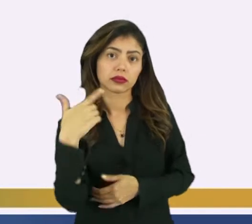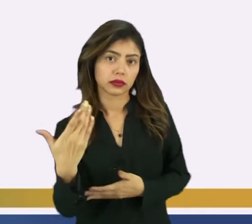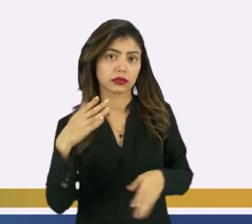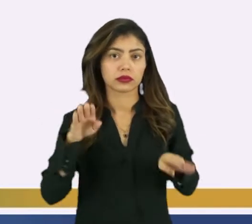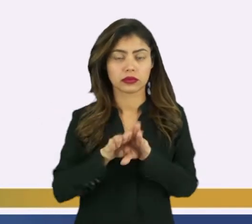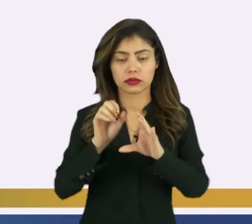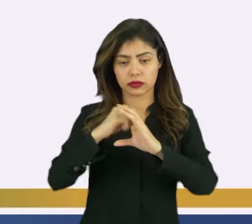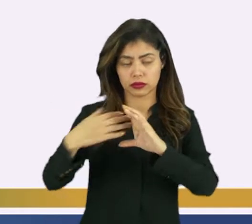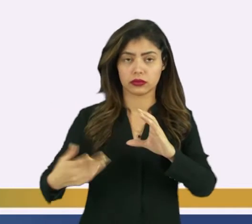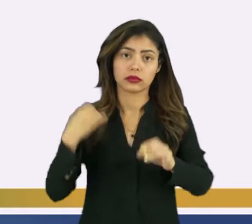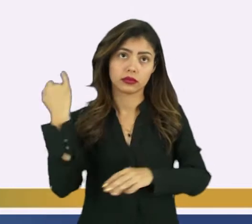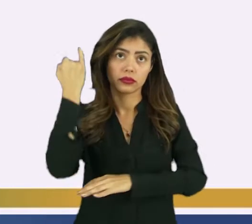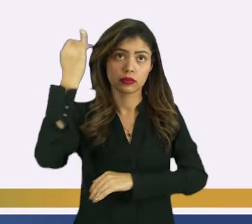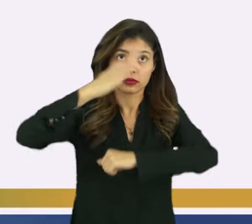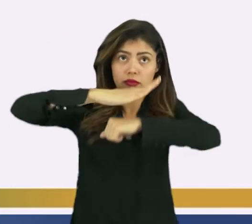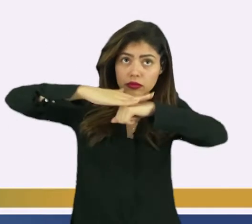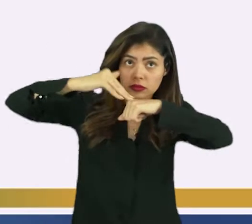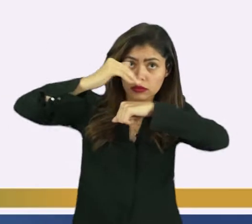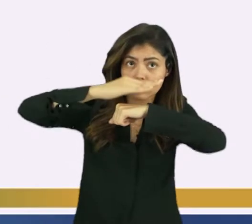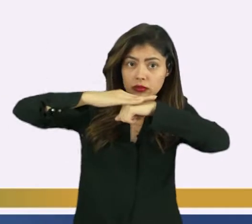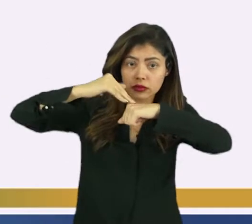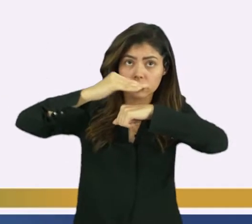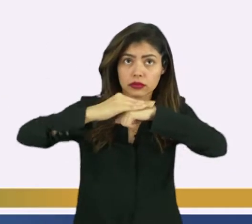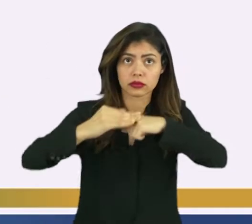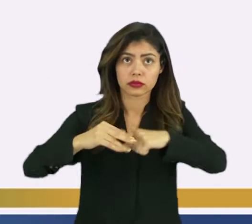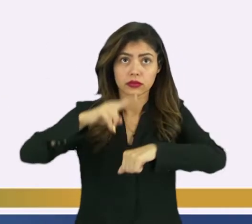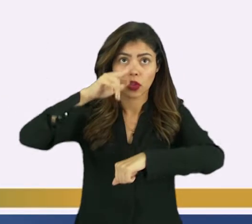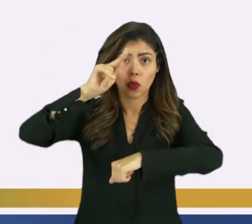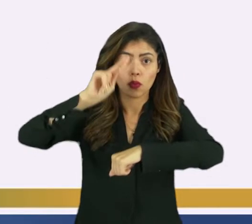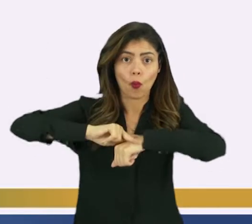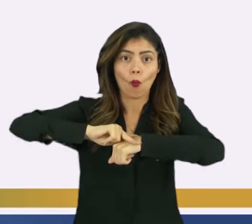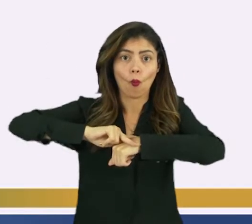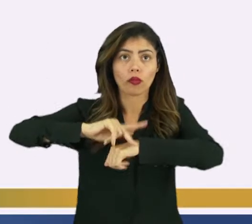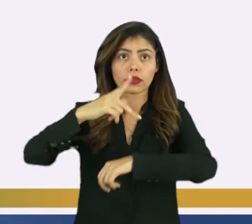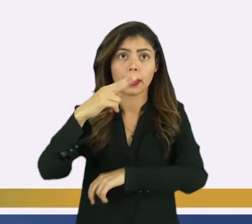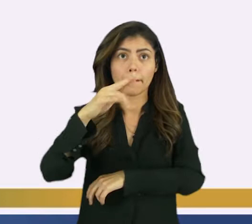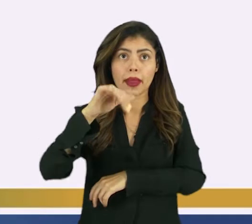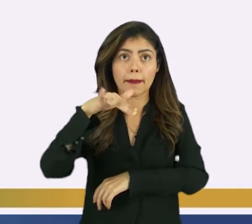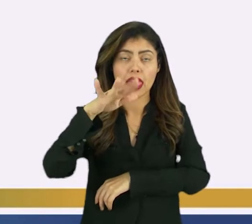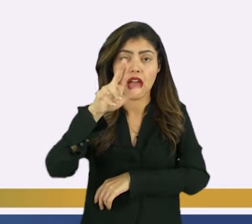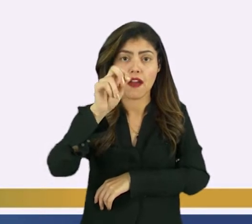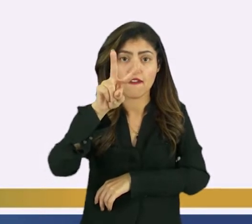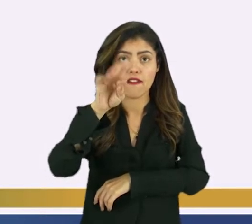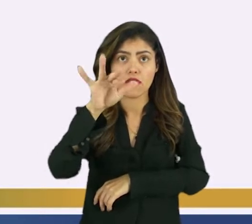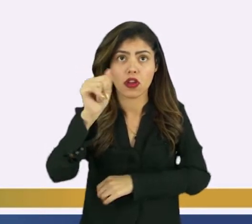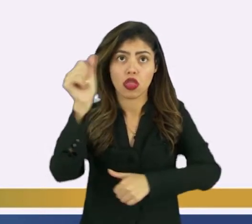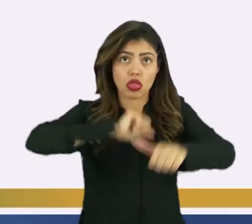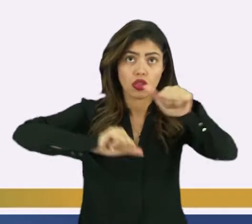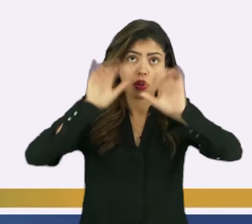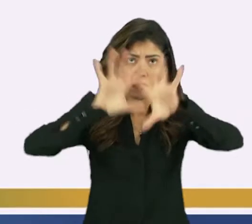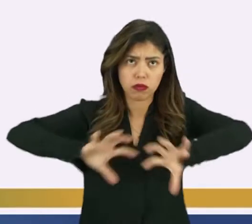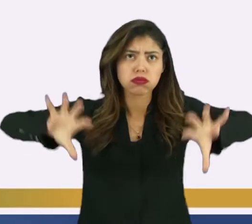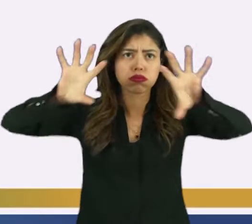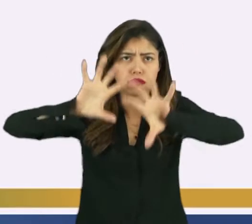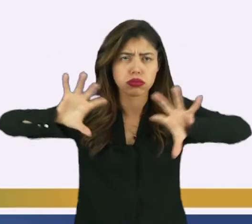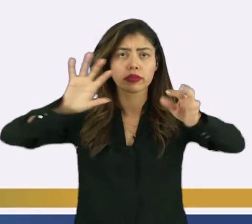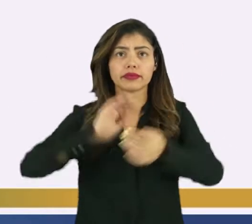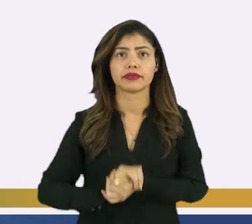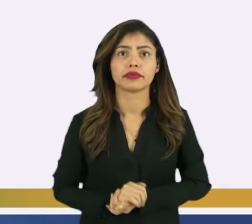Outra característica importante, tem uma pele extremamente permeável, que também vai ajudar nas trocas gasosas,